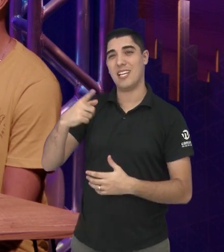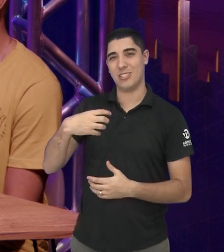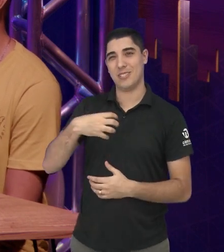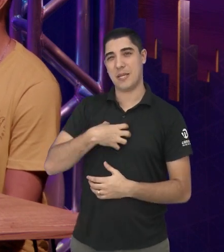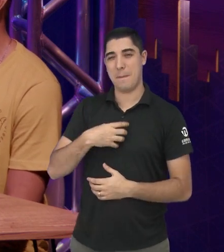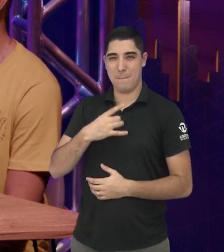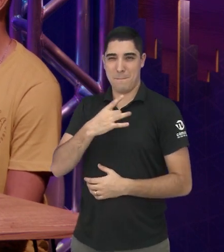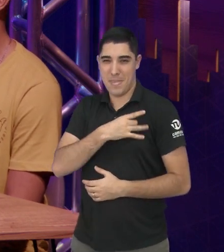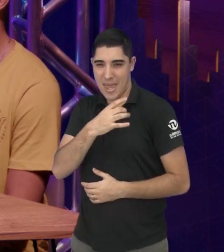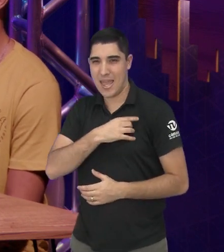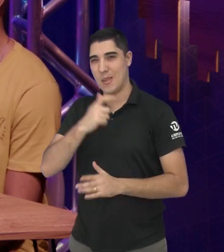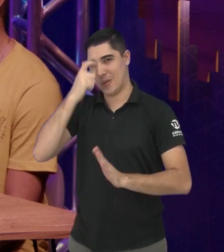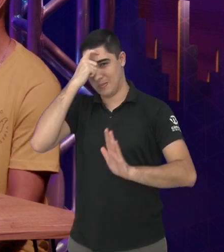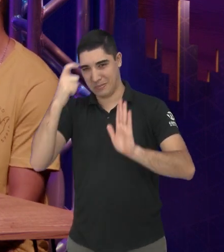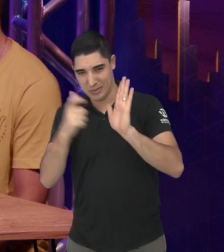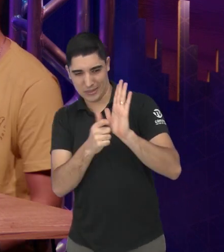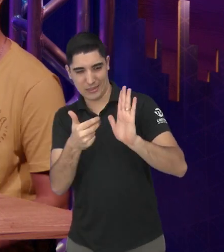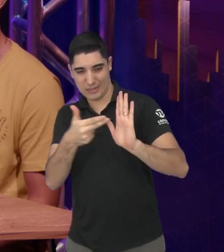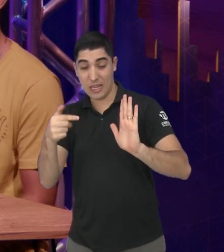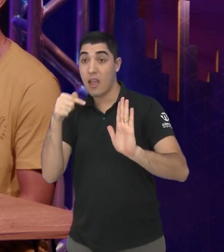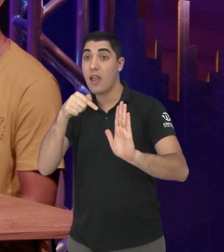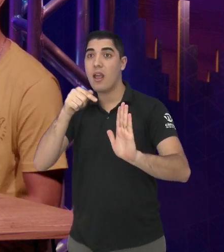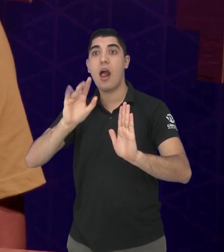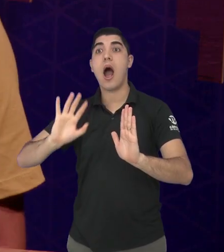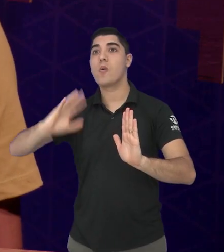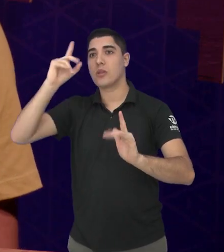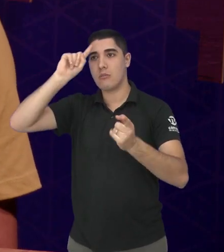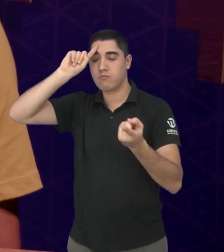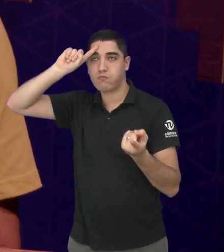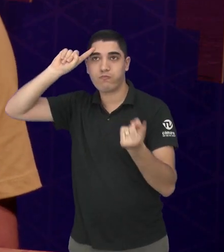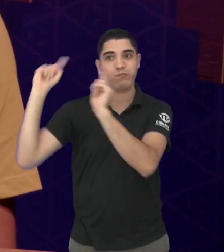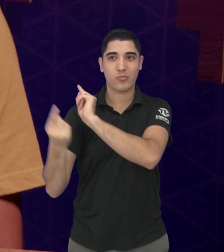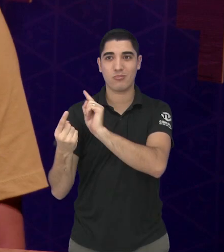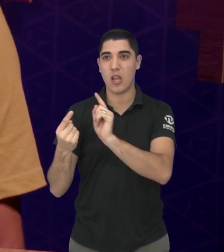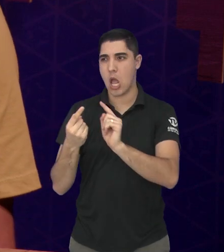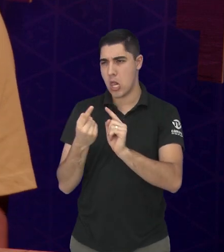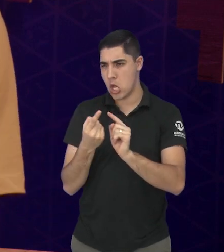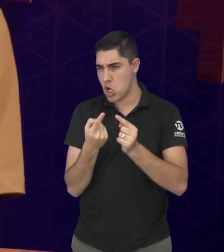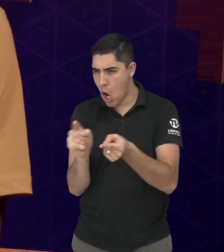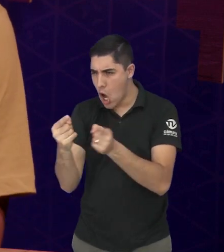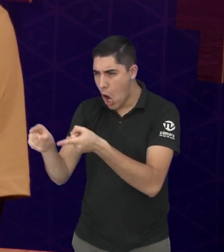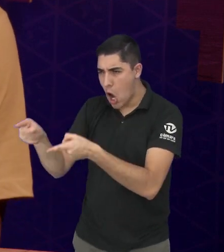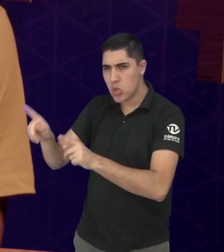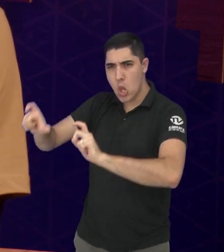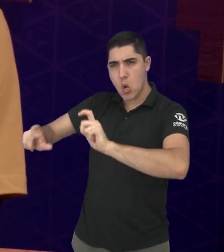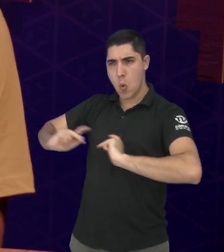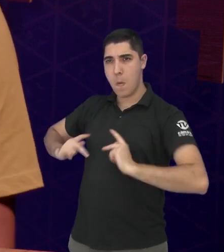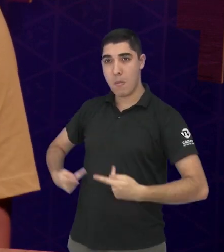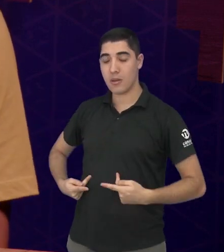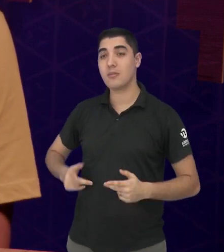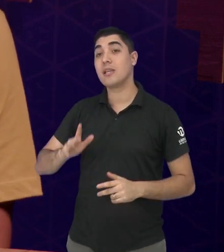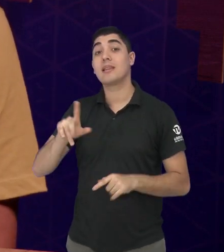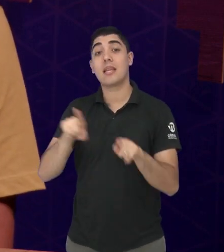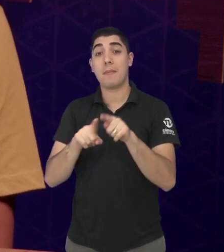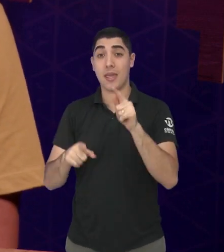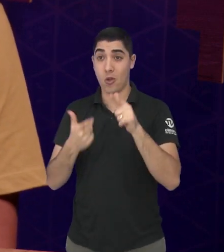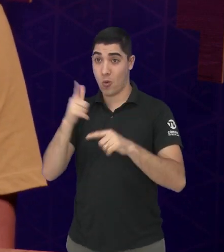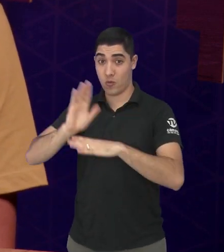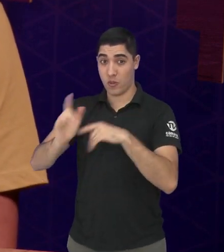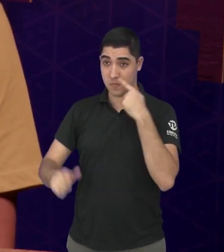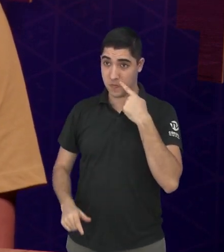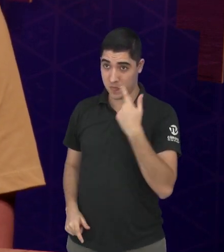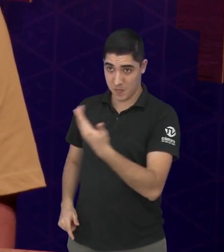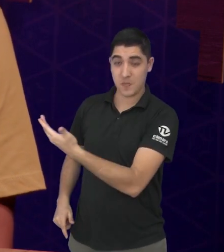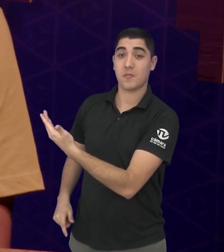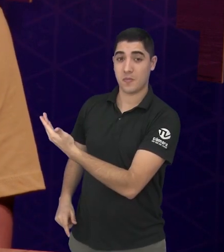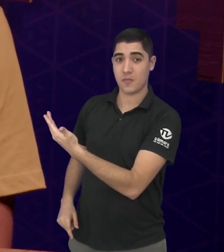medo de inteligência artificial se voltando contra os seres humanos, a gente não pode deixar de falar de